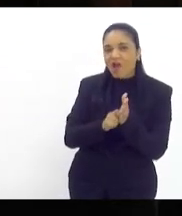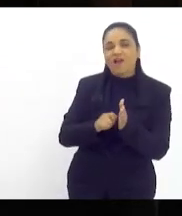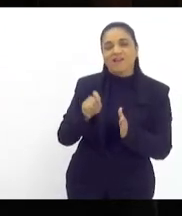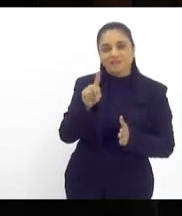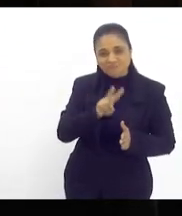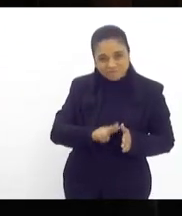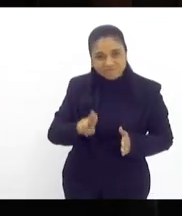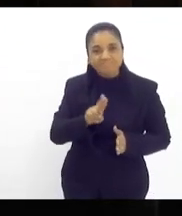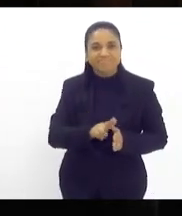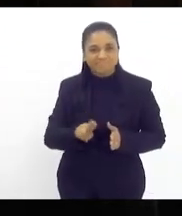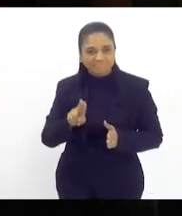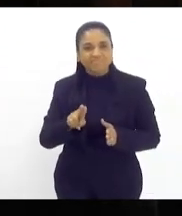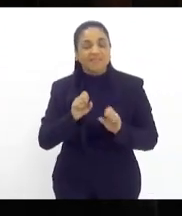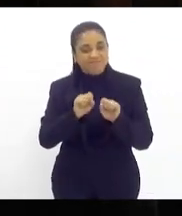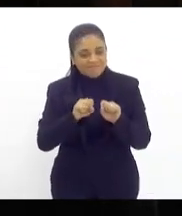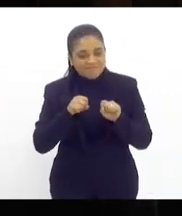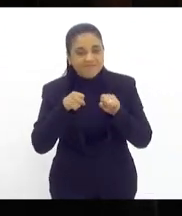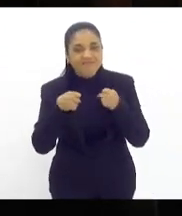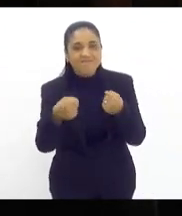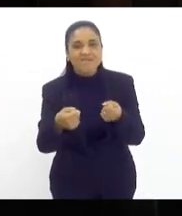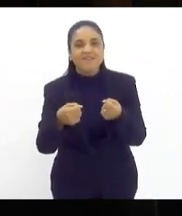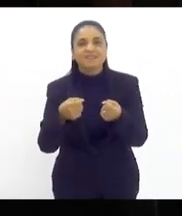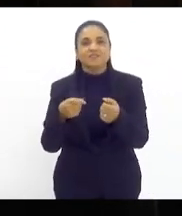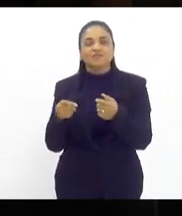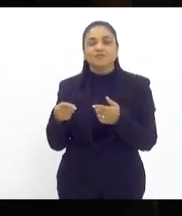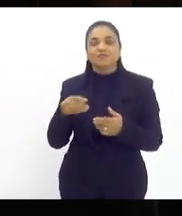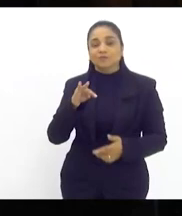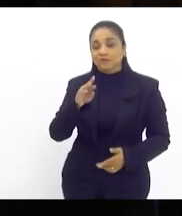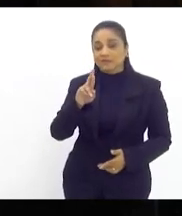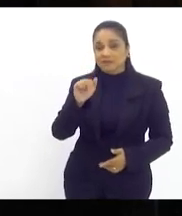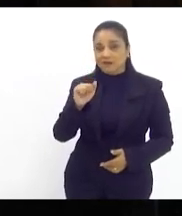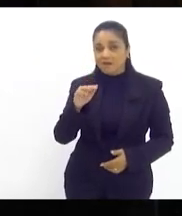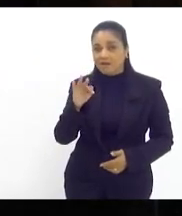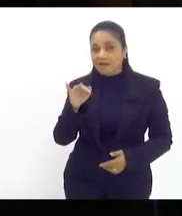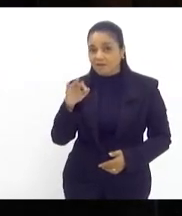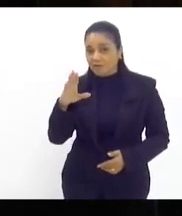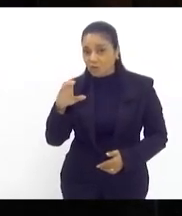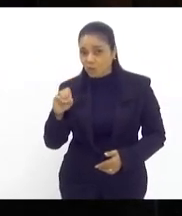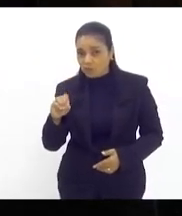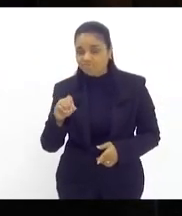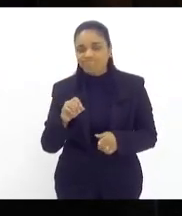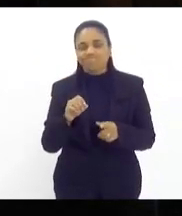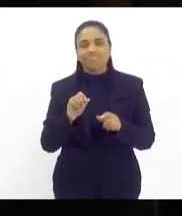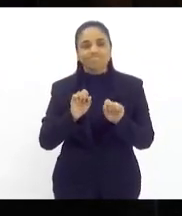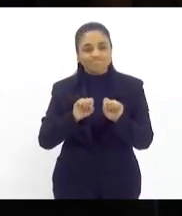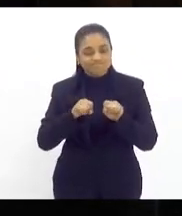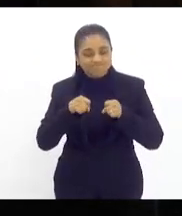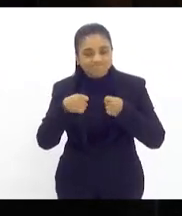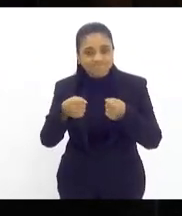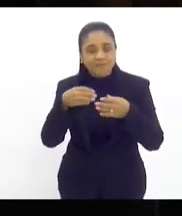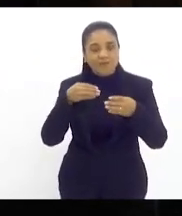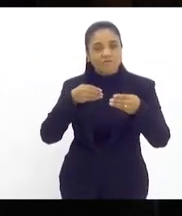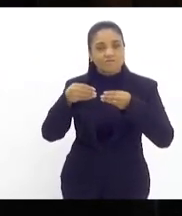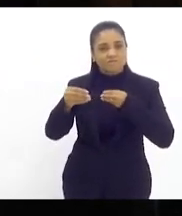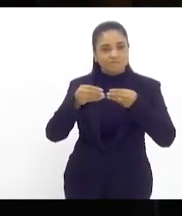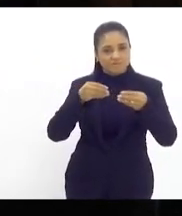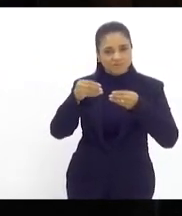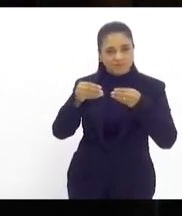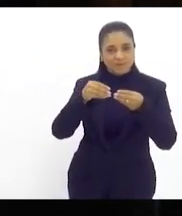defendem o narcoterrorista eles defendem a flexibilização e a